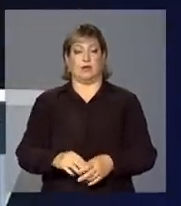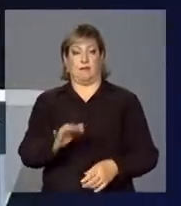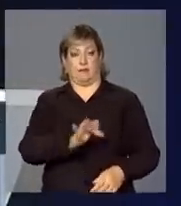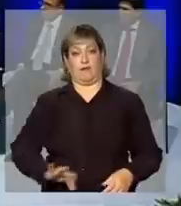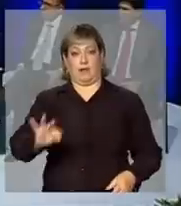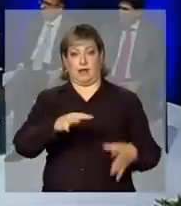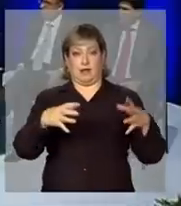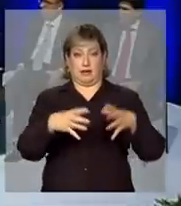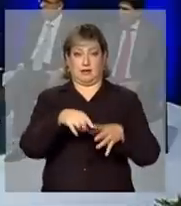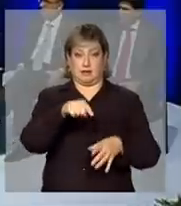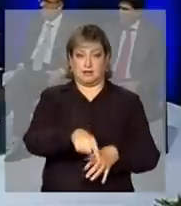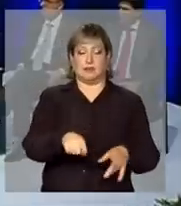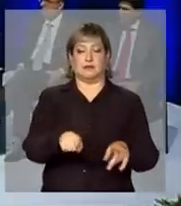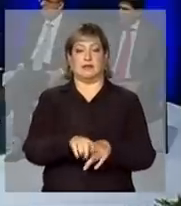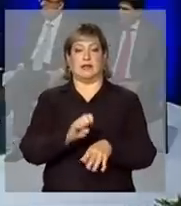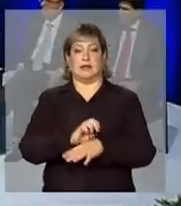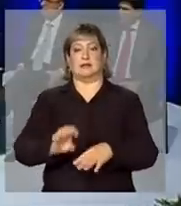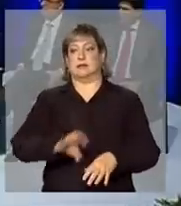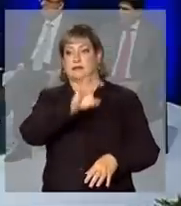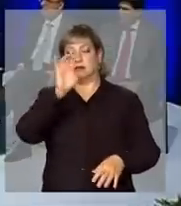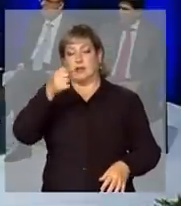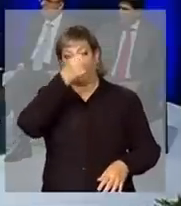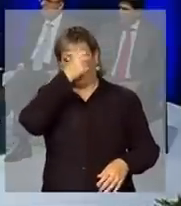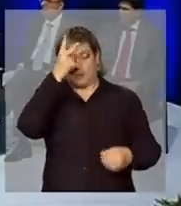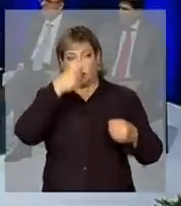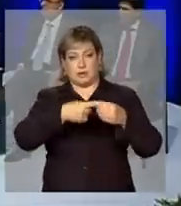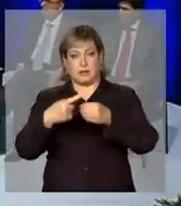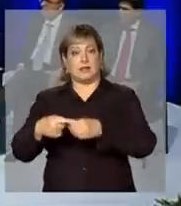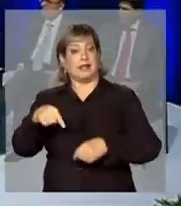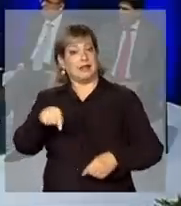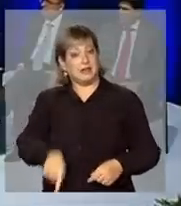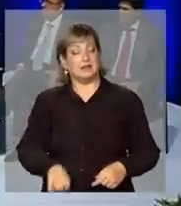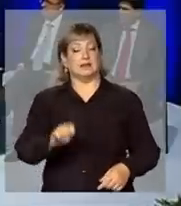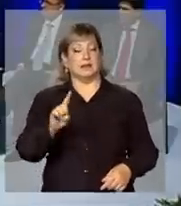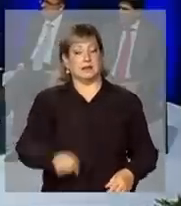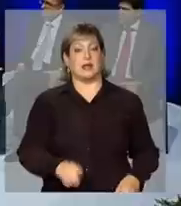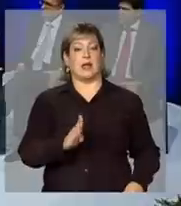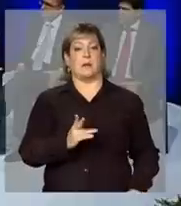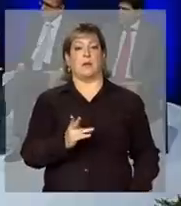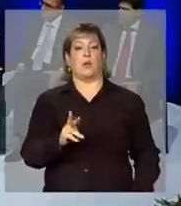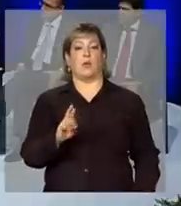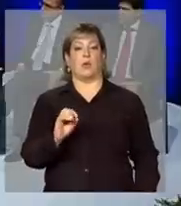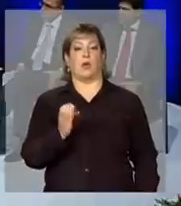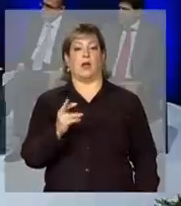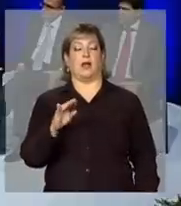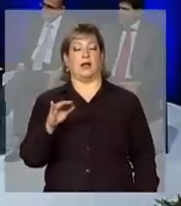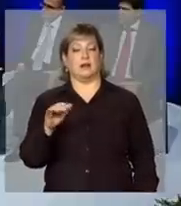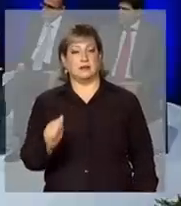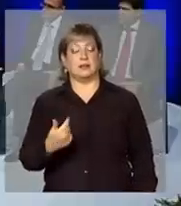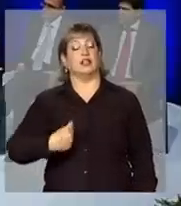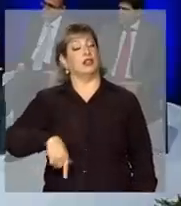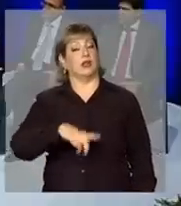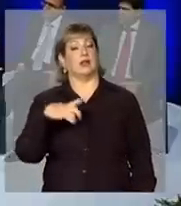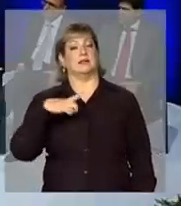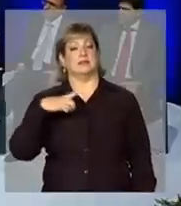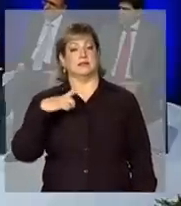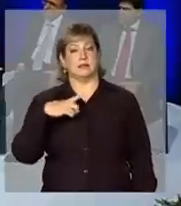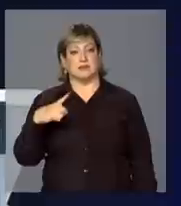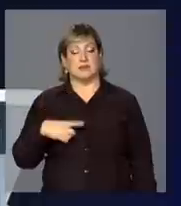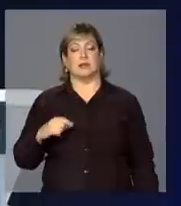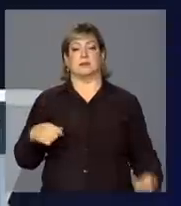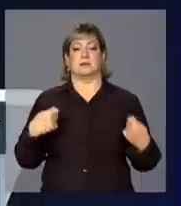municípios. E essa é a burocracia que nós temos sistematicamente